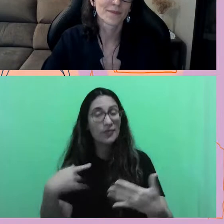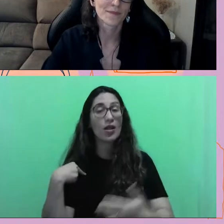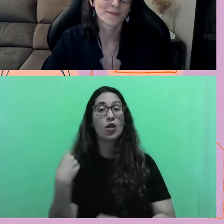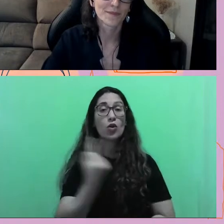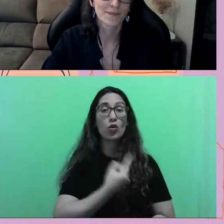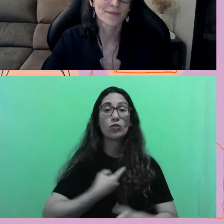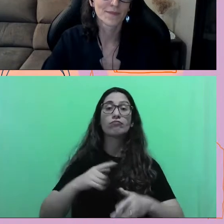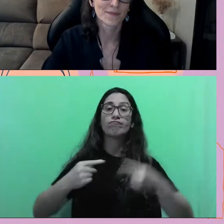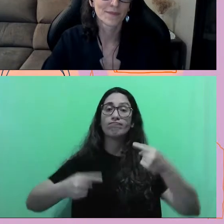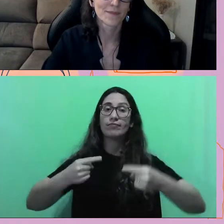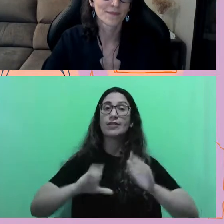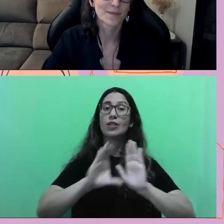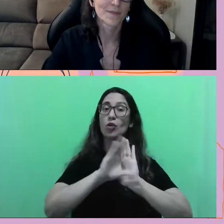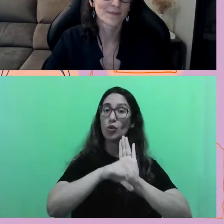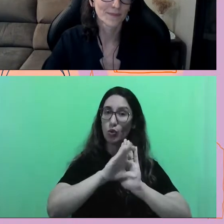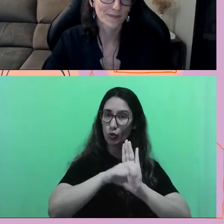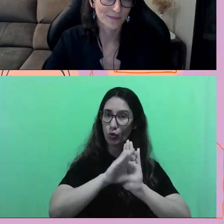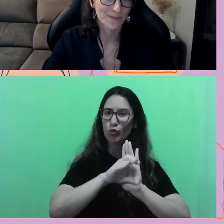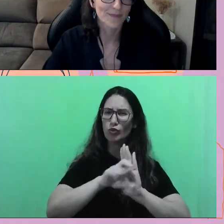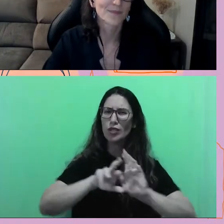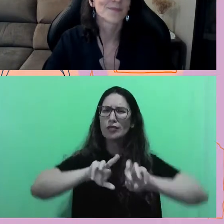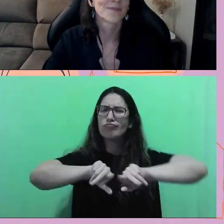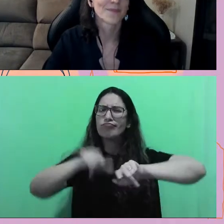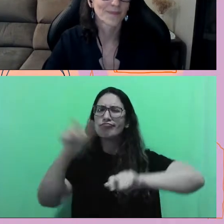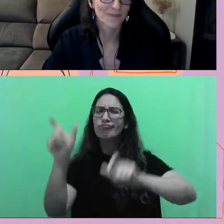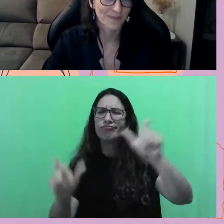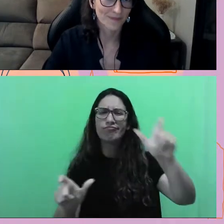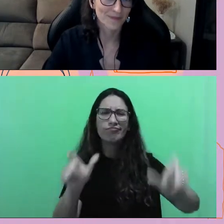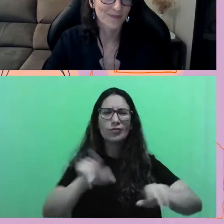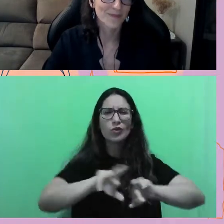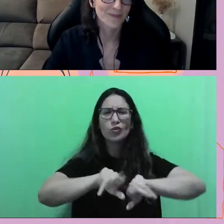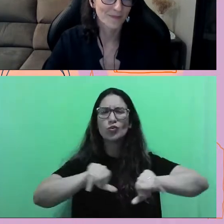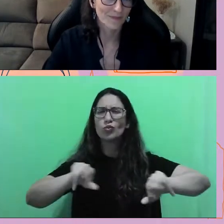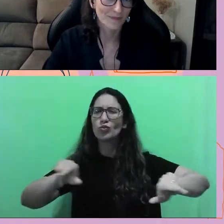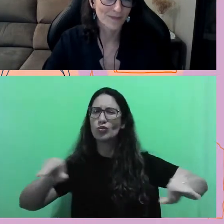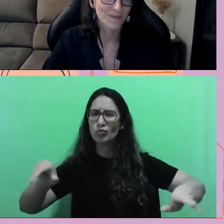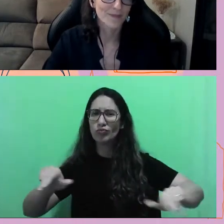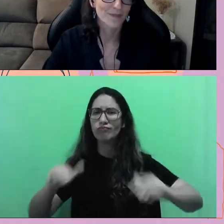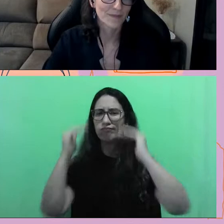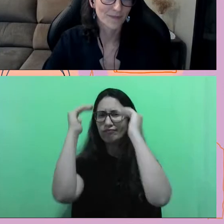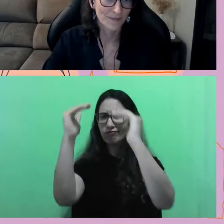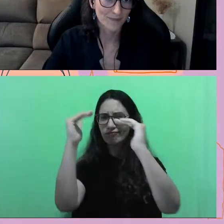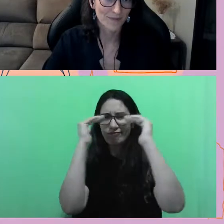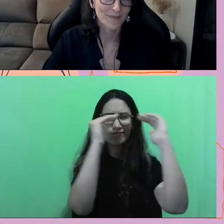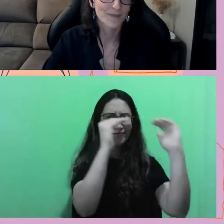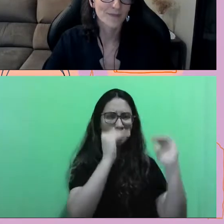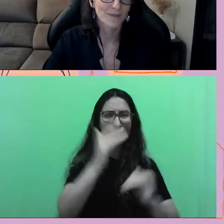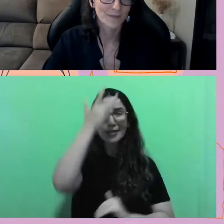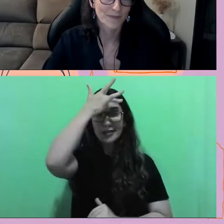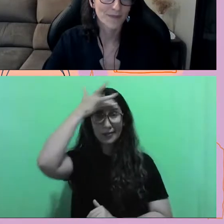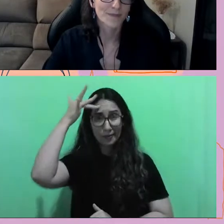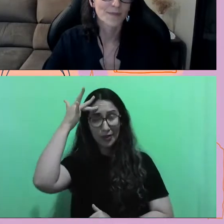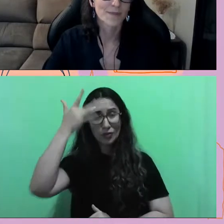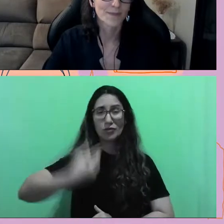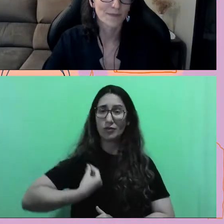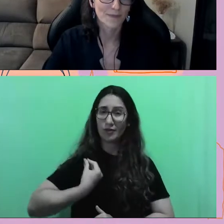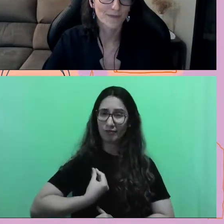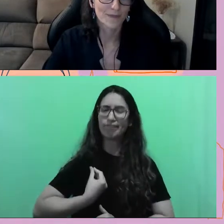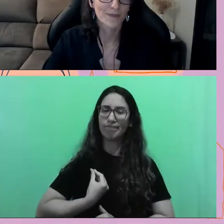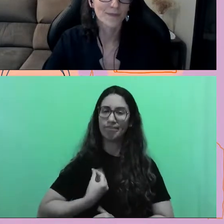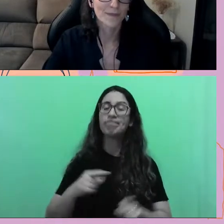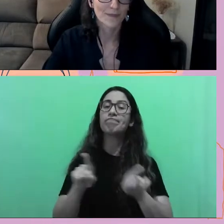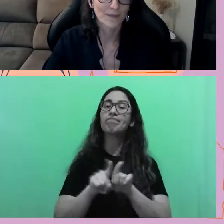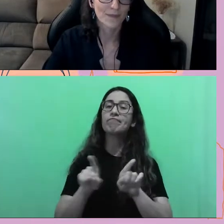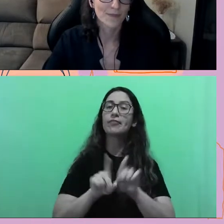de pluriversalidade, né? Que é esse respeito a todas as possibilidades de existir. E a gente